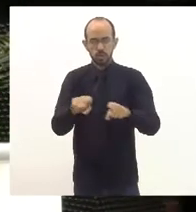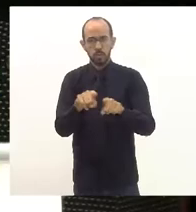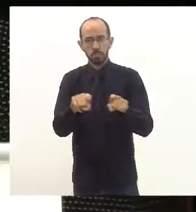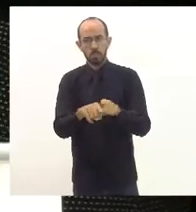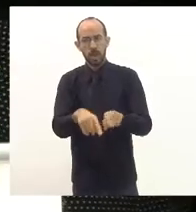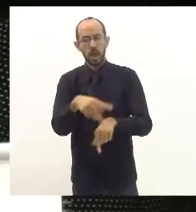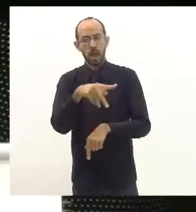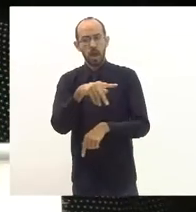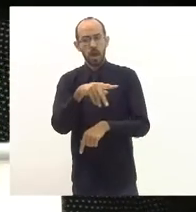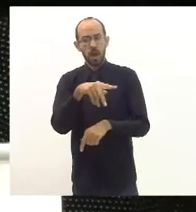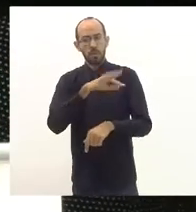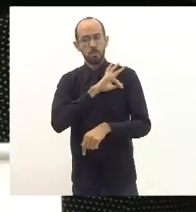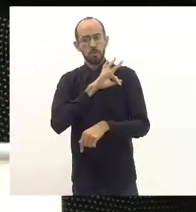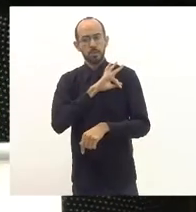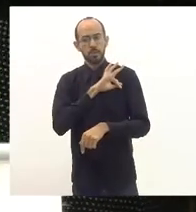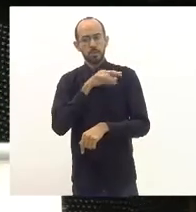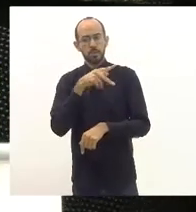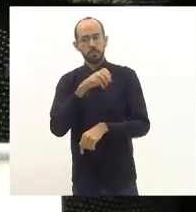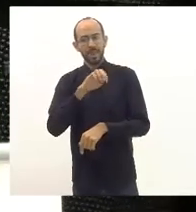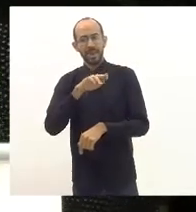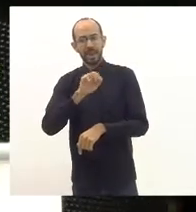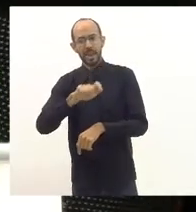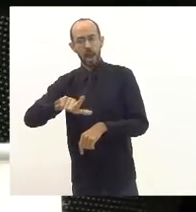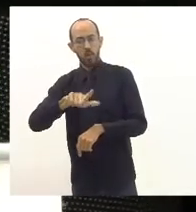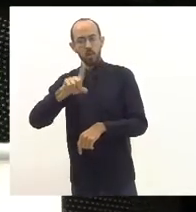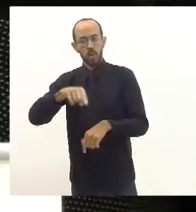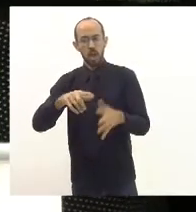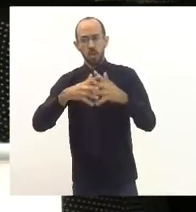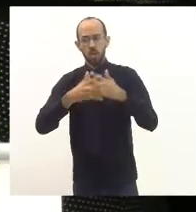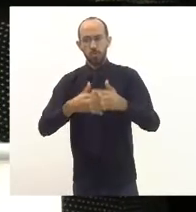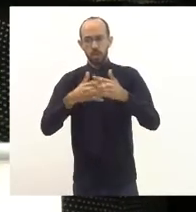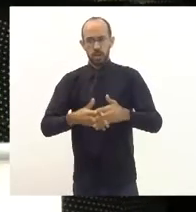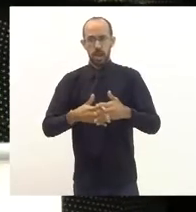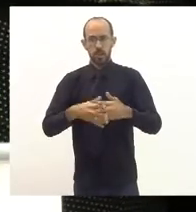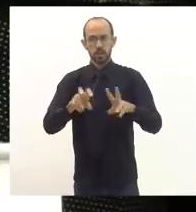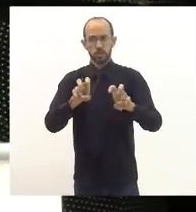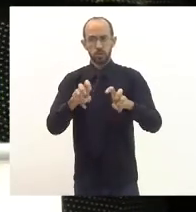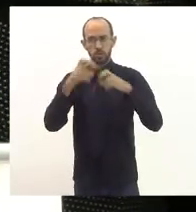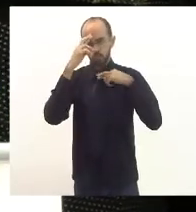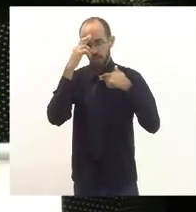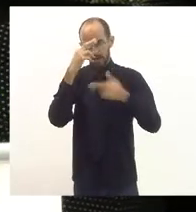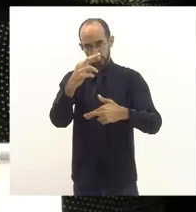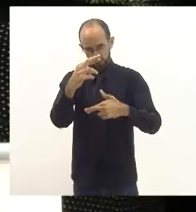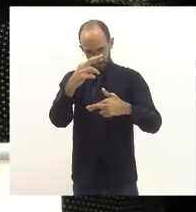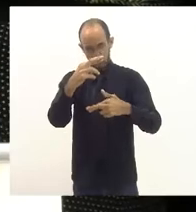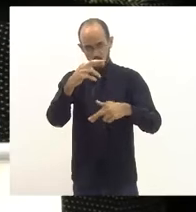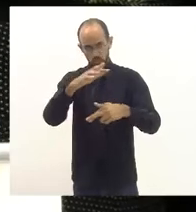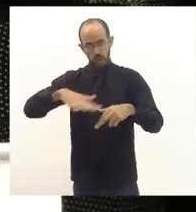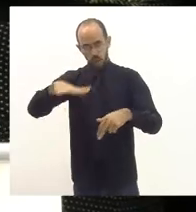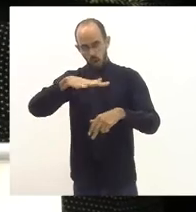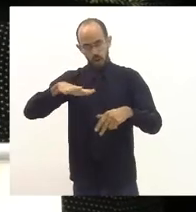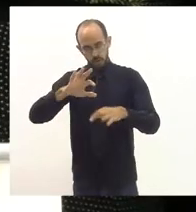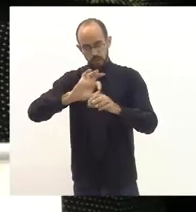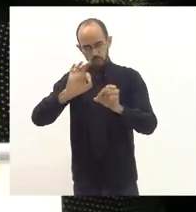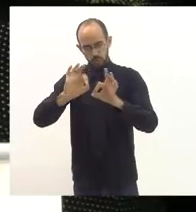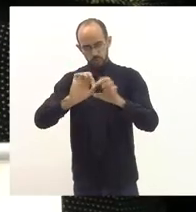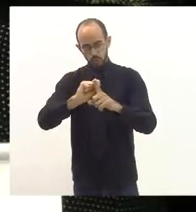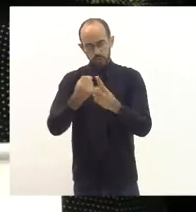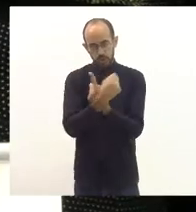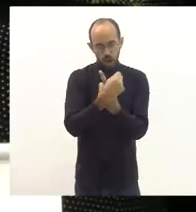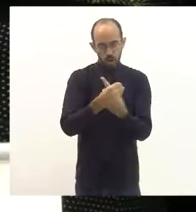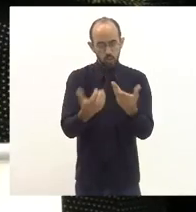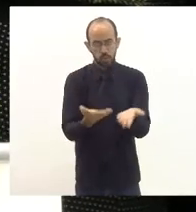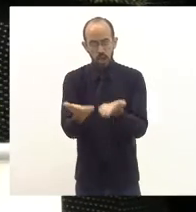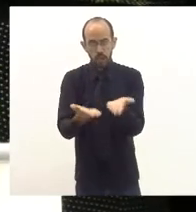Penal, que também é uma polícia extremamente complicada no que diz respeito ao respeito do nome social e ao tratamento da